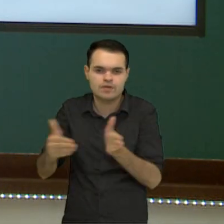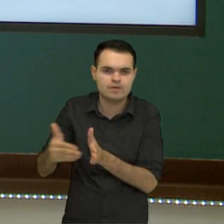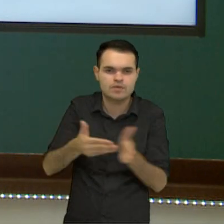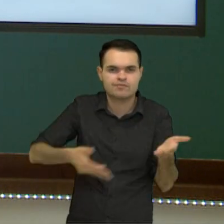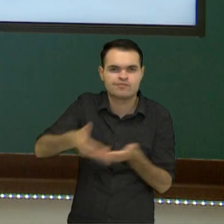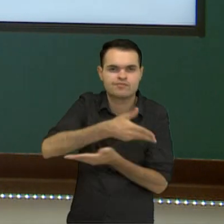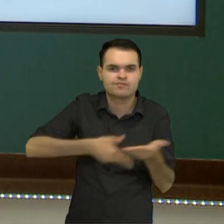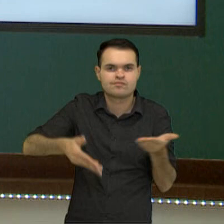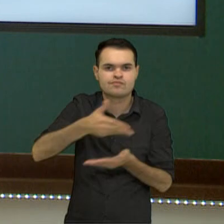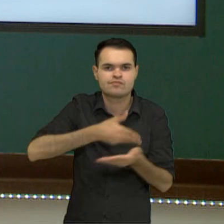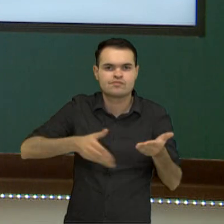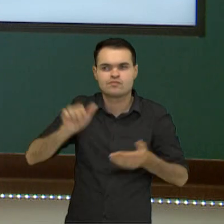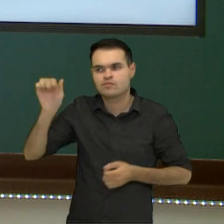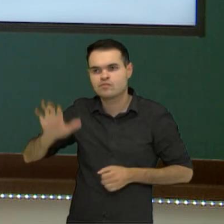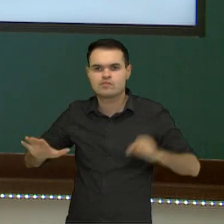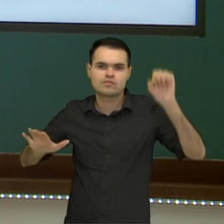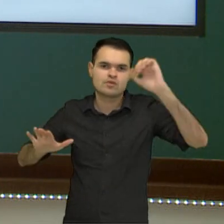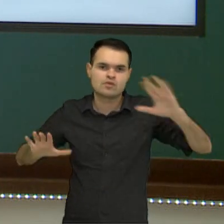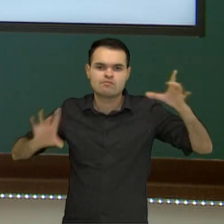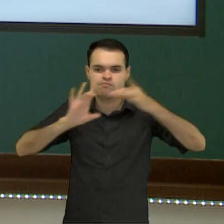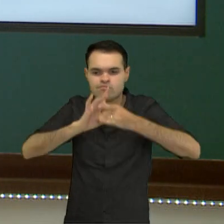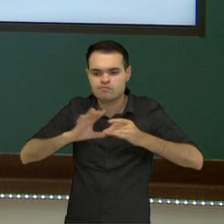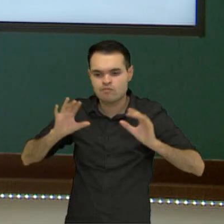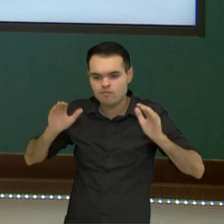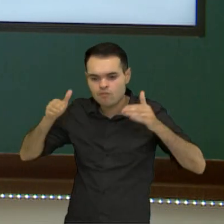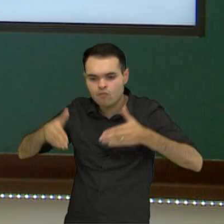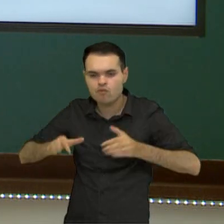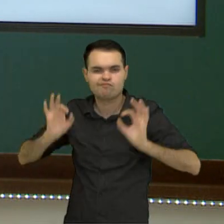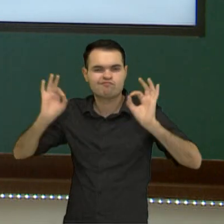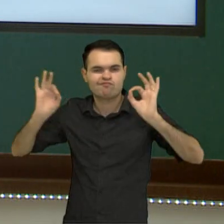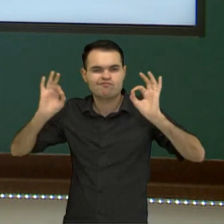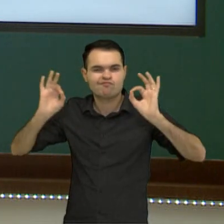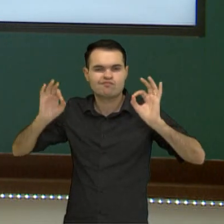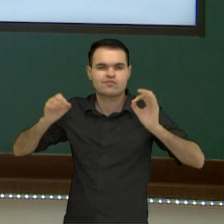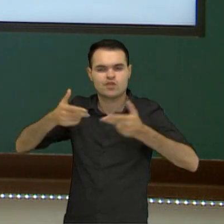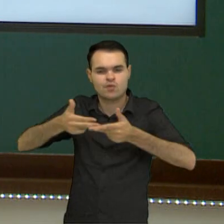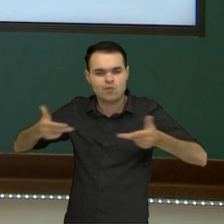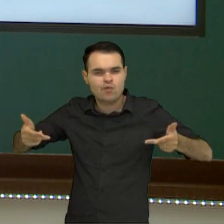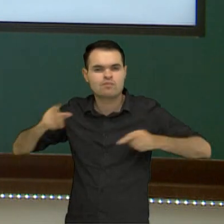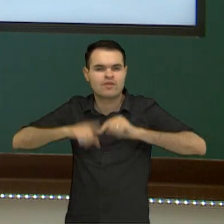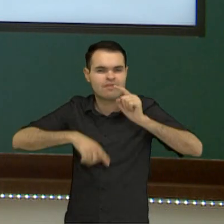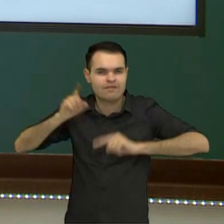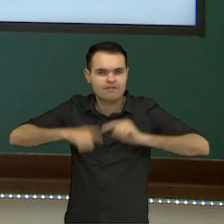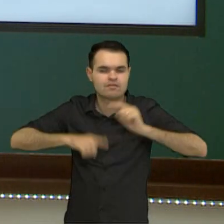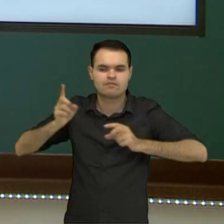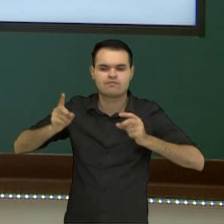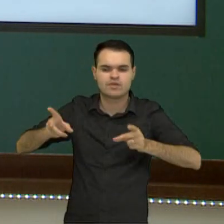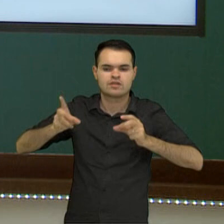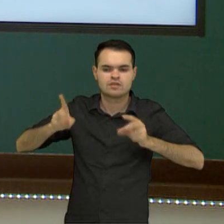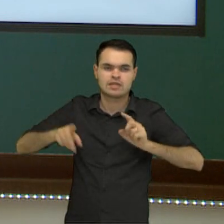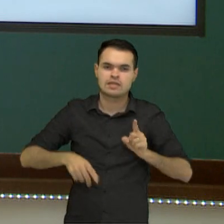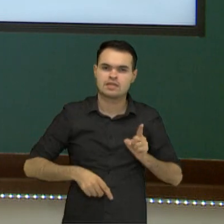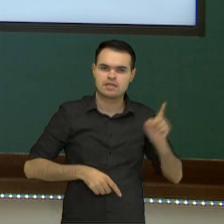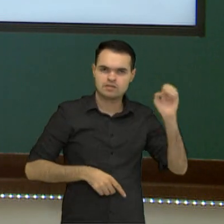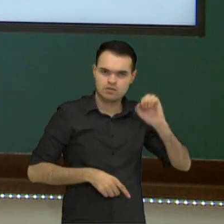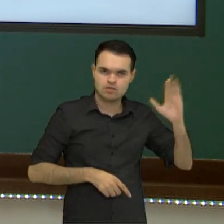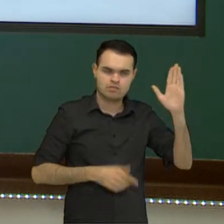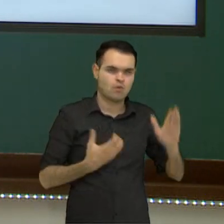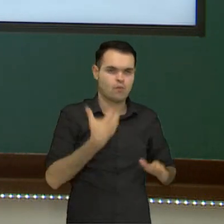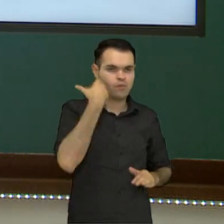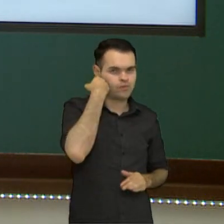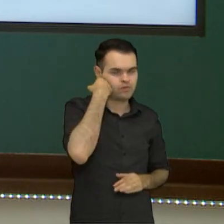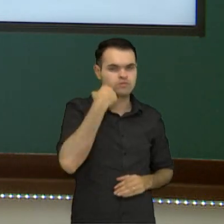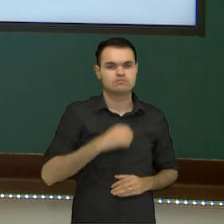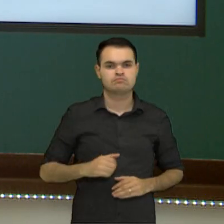o Oriente, né, nos artigos de luxo e as especiarias do Oriente, para vender na Europa e lucrar com isso. Os nobres